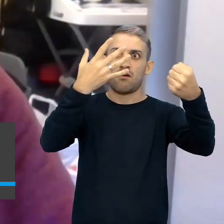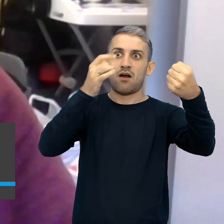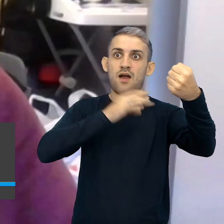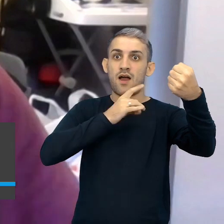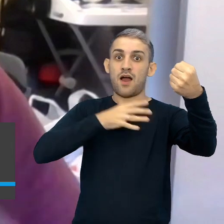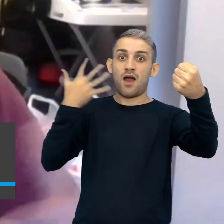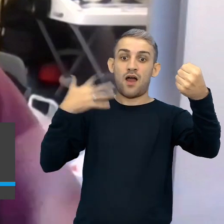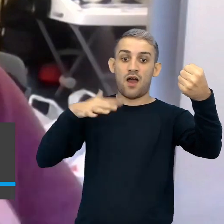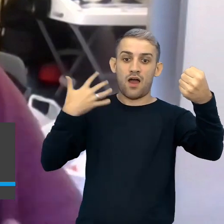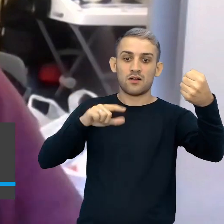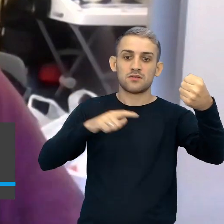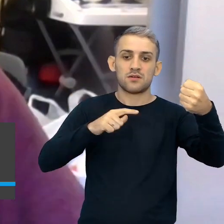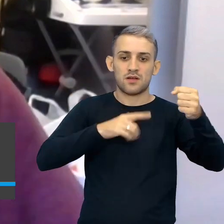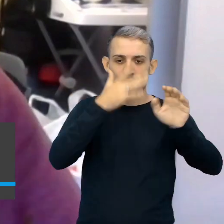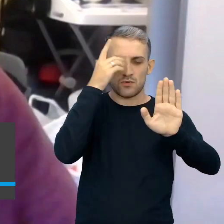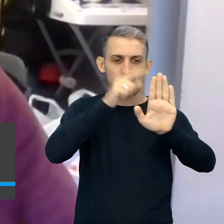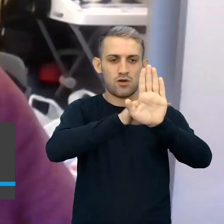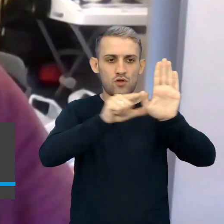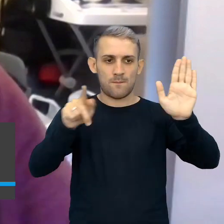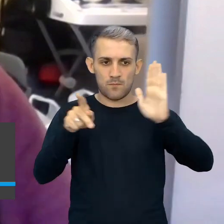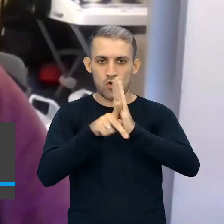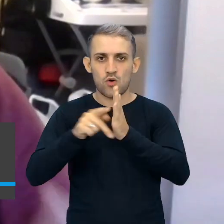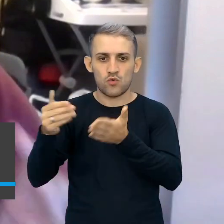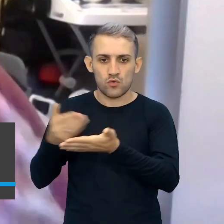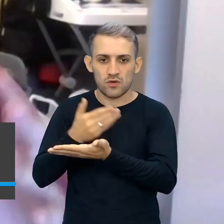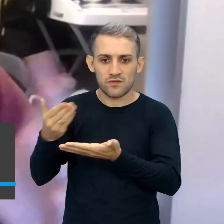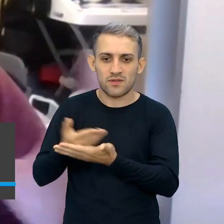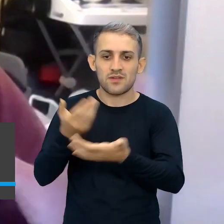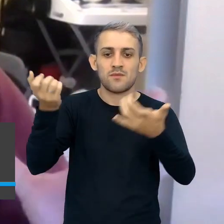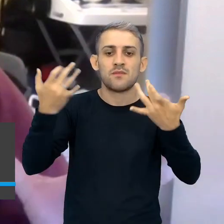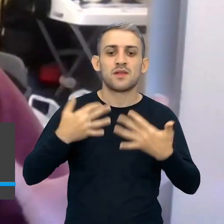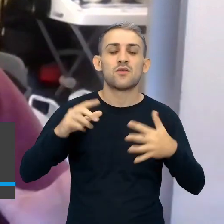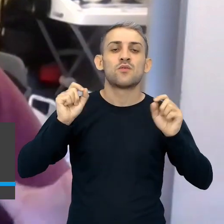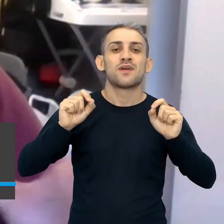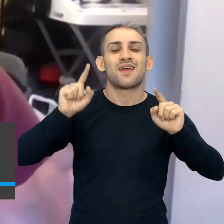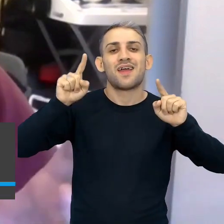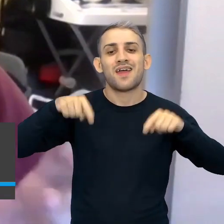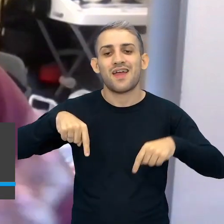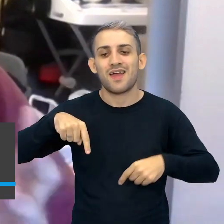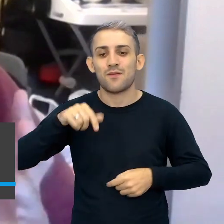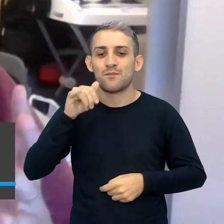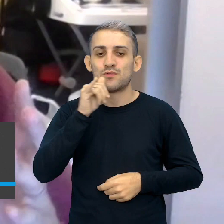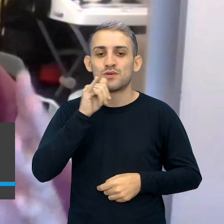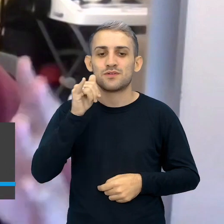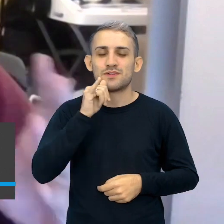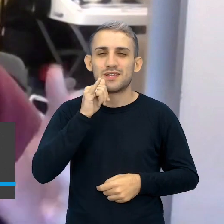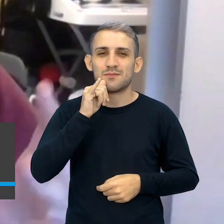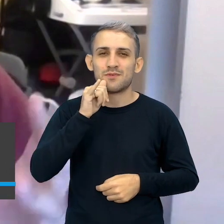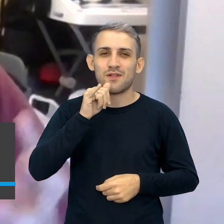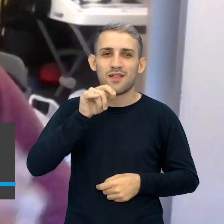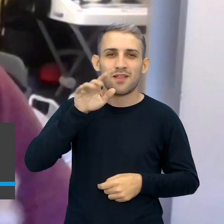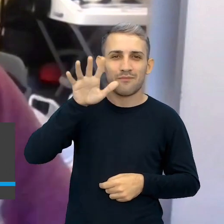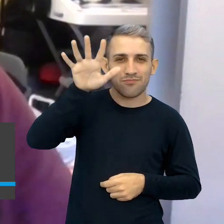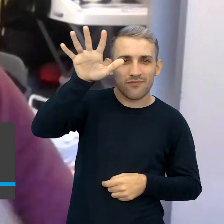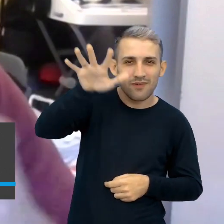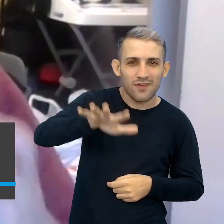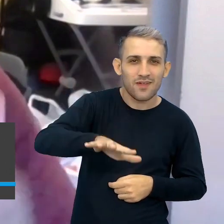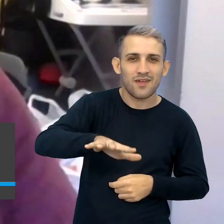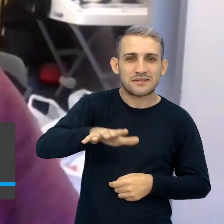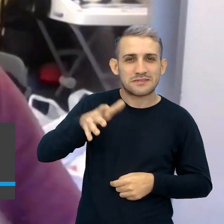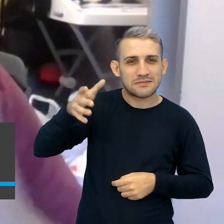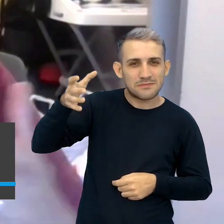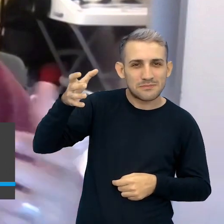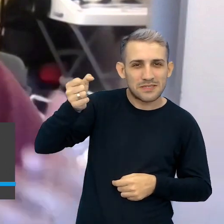personagem, a autora no livro ela diz que é uma esfera esbranquiçada, com alguma